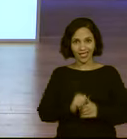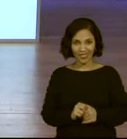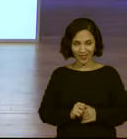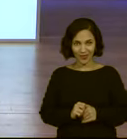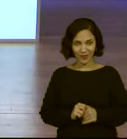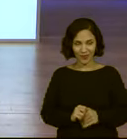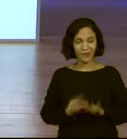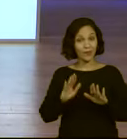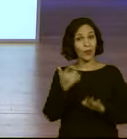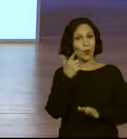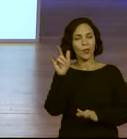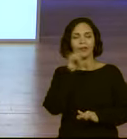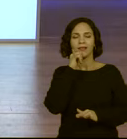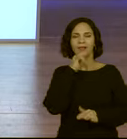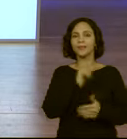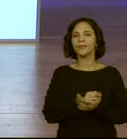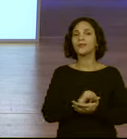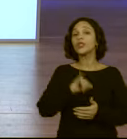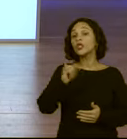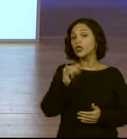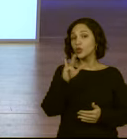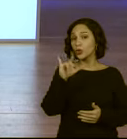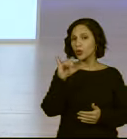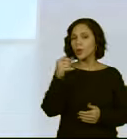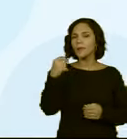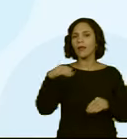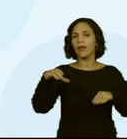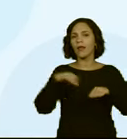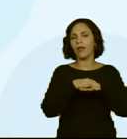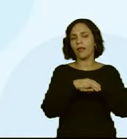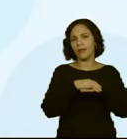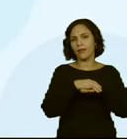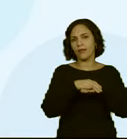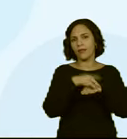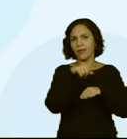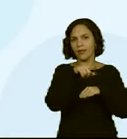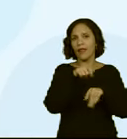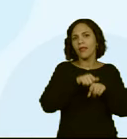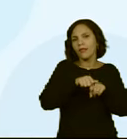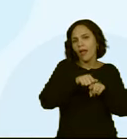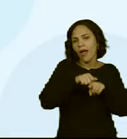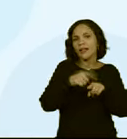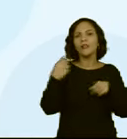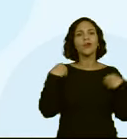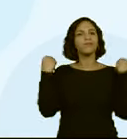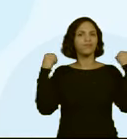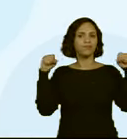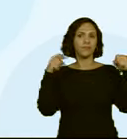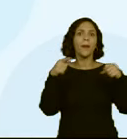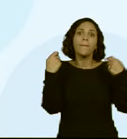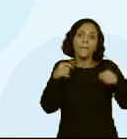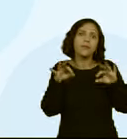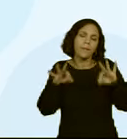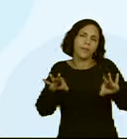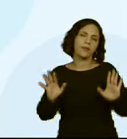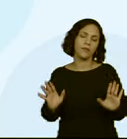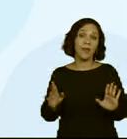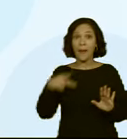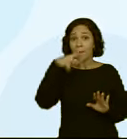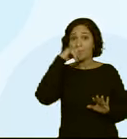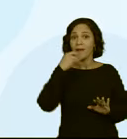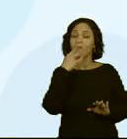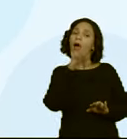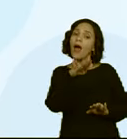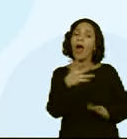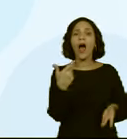o Júlio precisa de um tênis para fazer a educação física é uma necessidade o